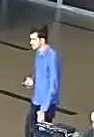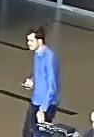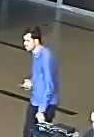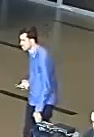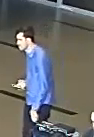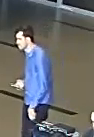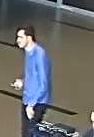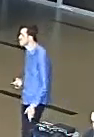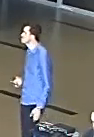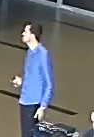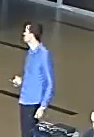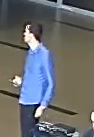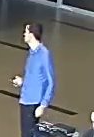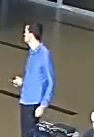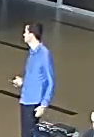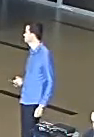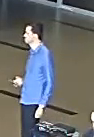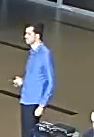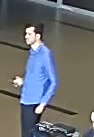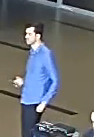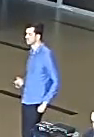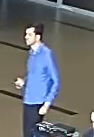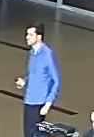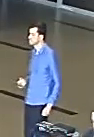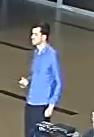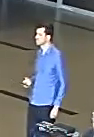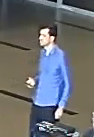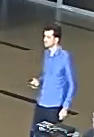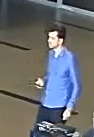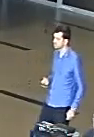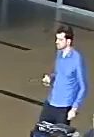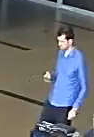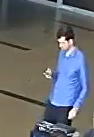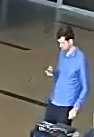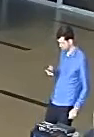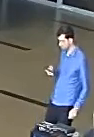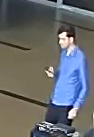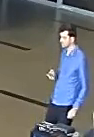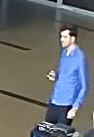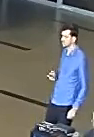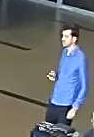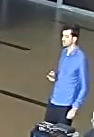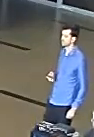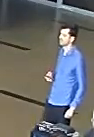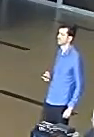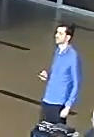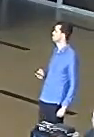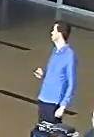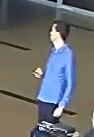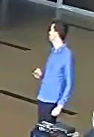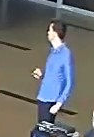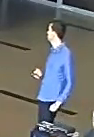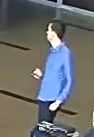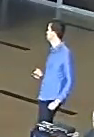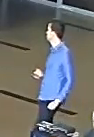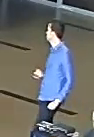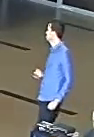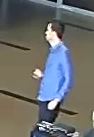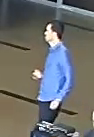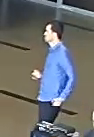energia é que pode modificar as coisas uma energia que une lideranças e